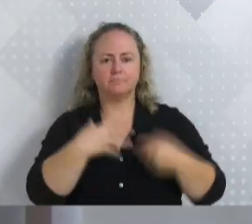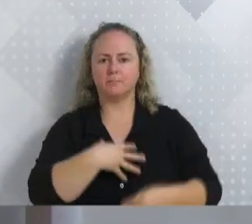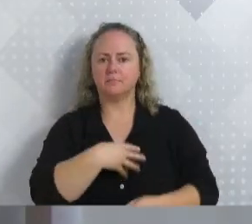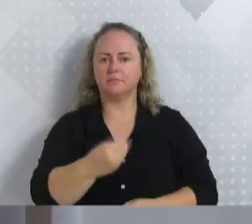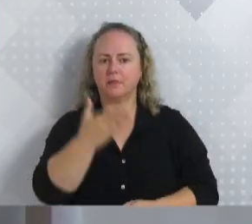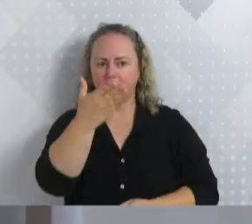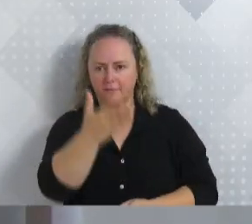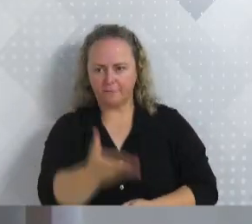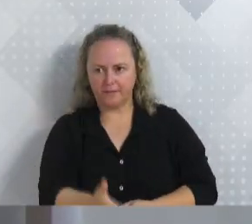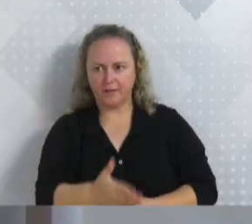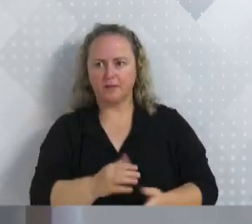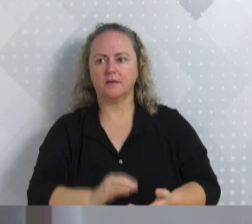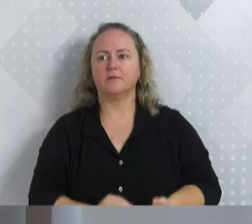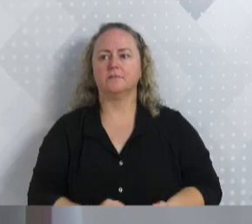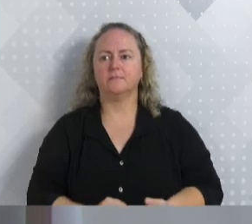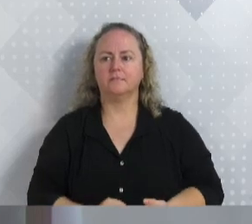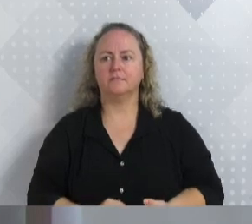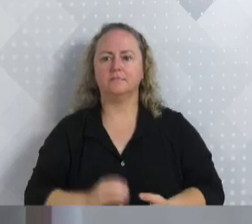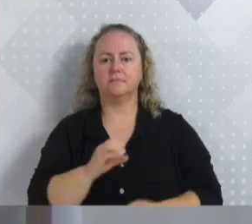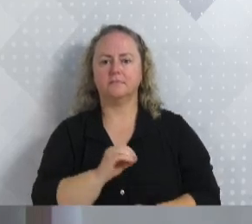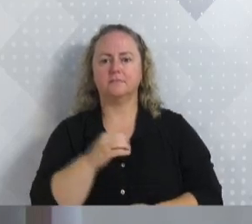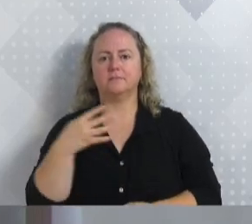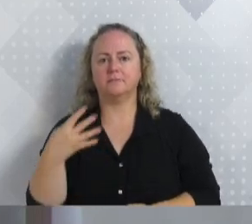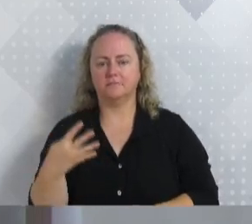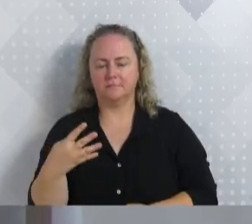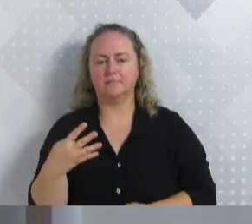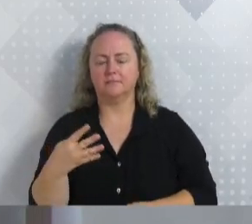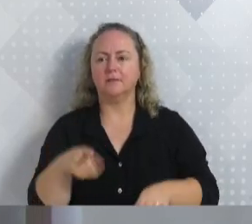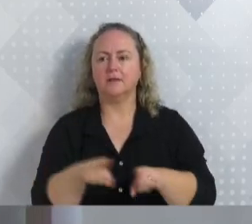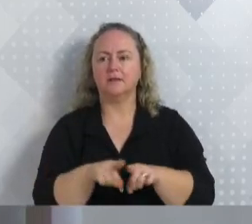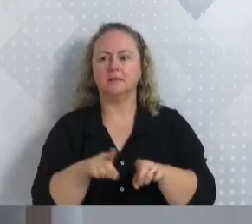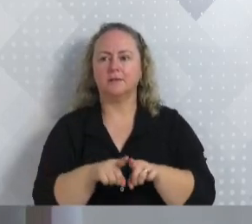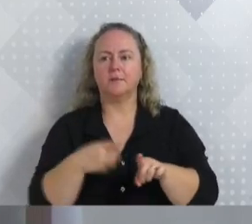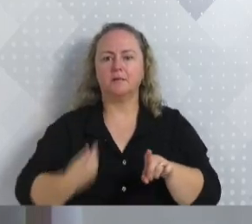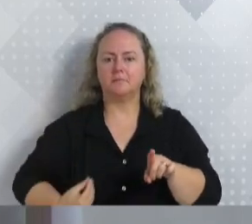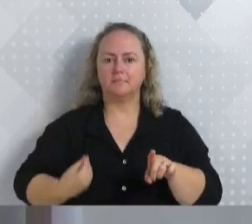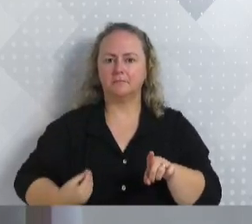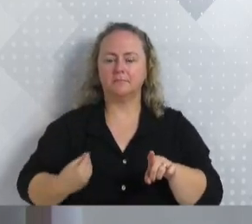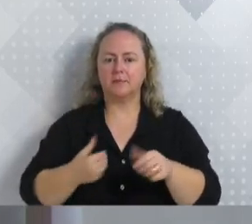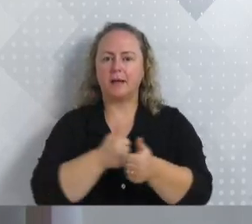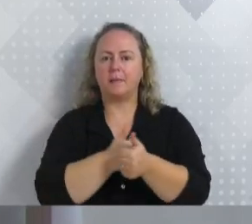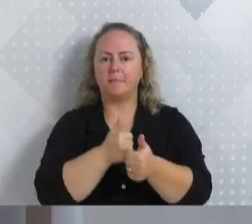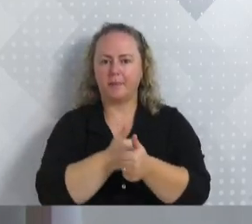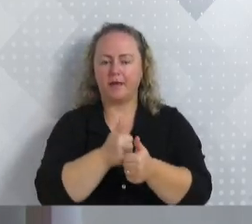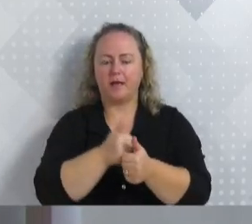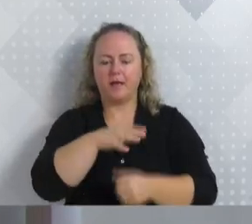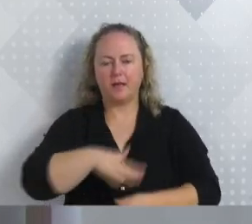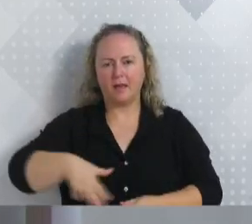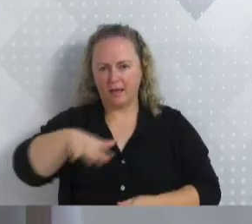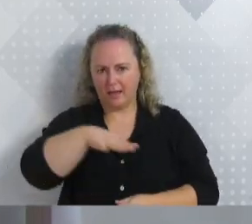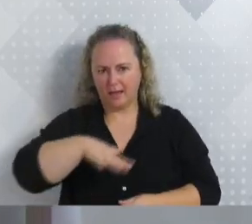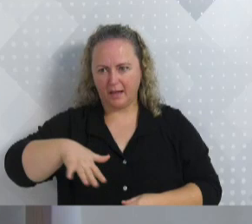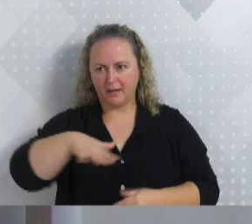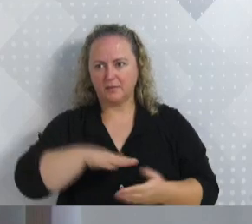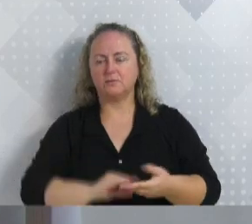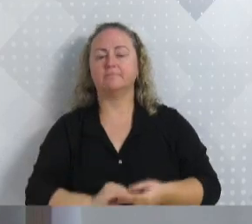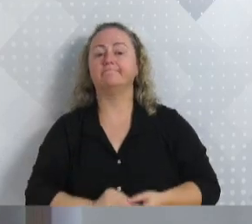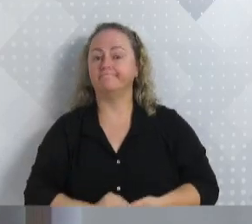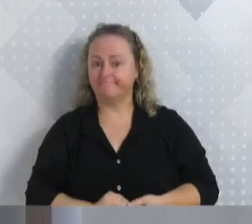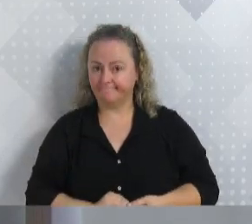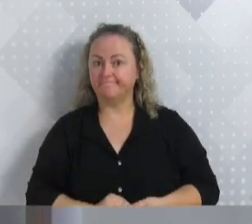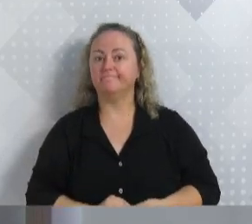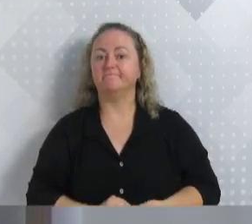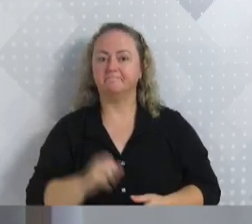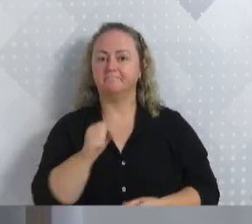Bolsonaro, o 04, como é conhecido, inclusive, que está aí na cidade de Balneário, está morando aqui na região, mostrando que Santa Catarina